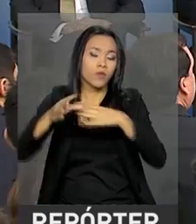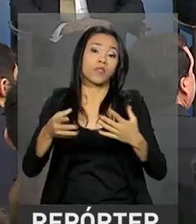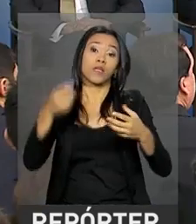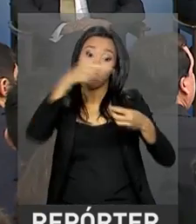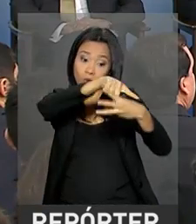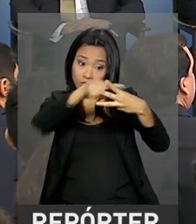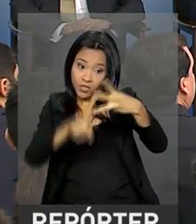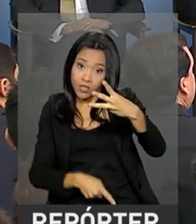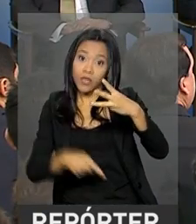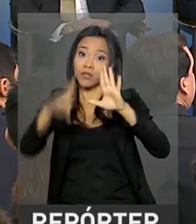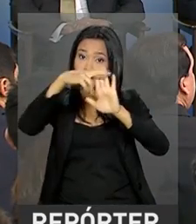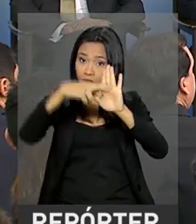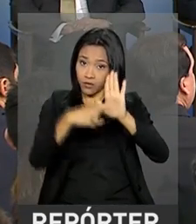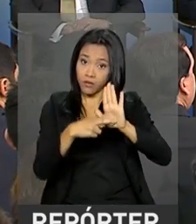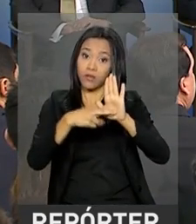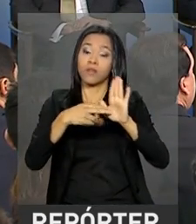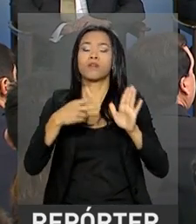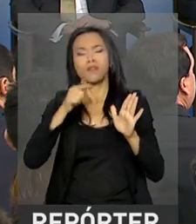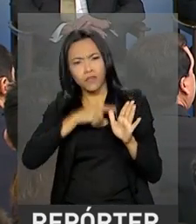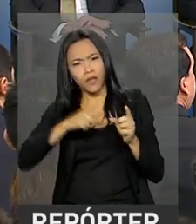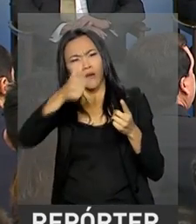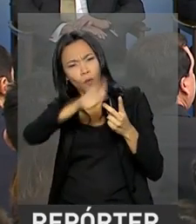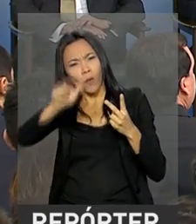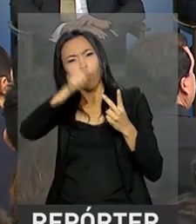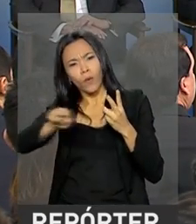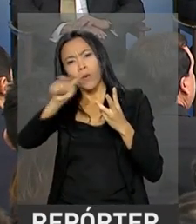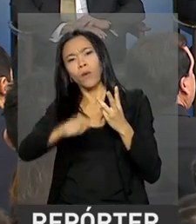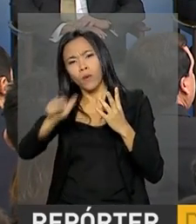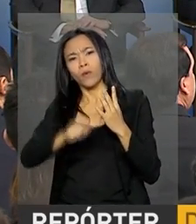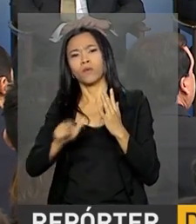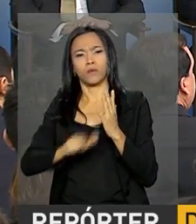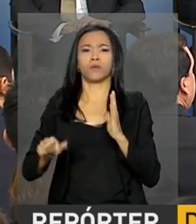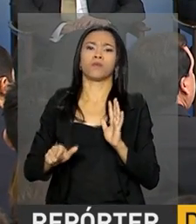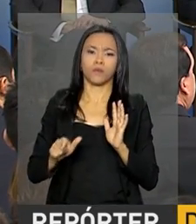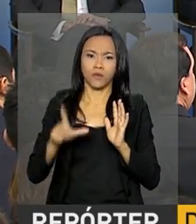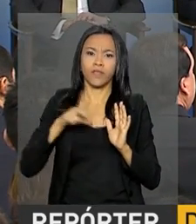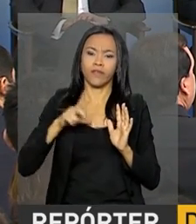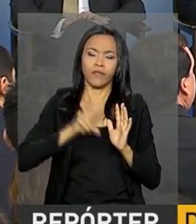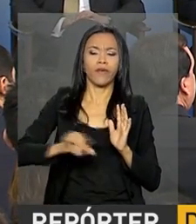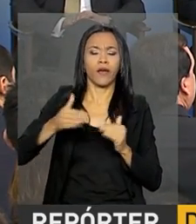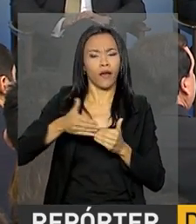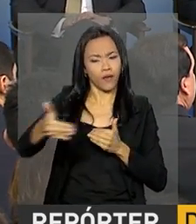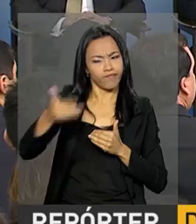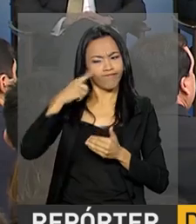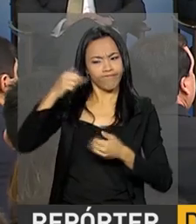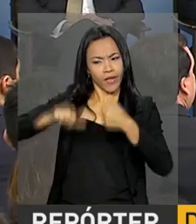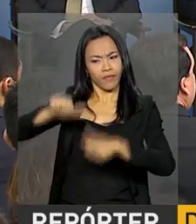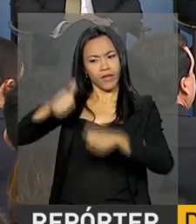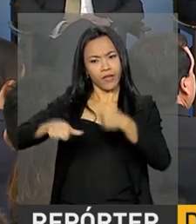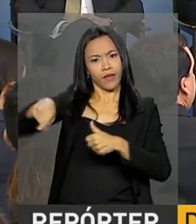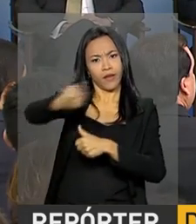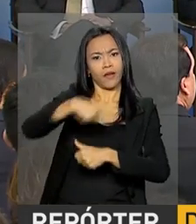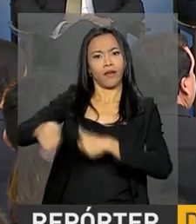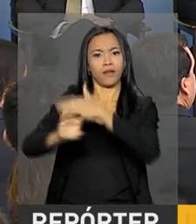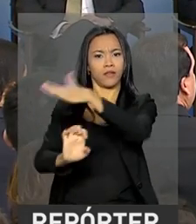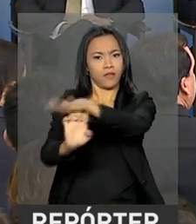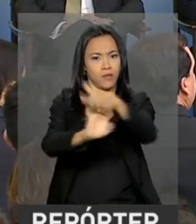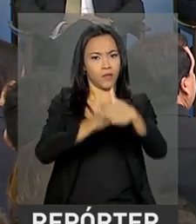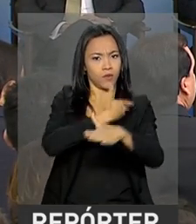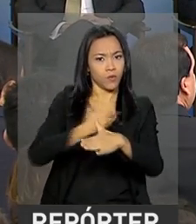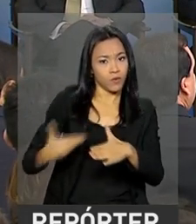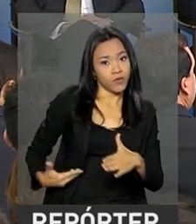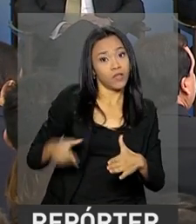base nessas três dimensões há vários outros sub elementos que são analisados E então forma-se um